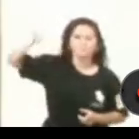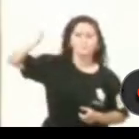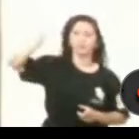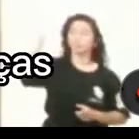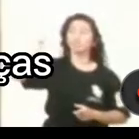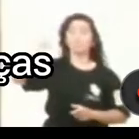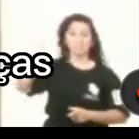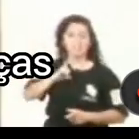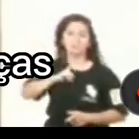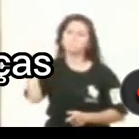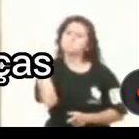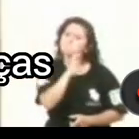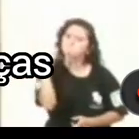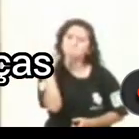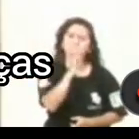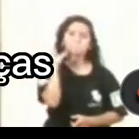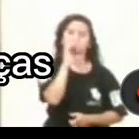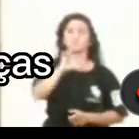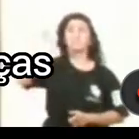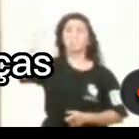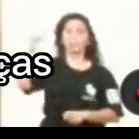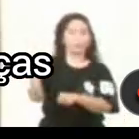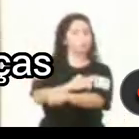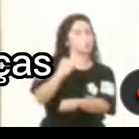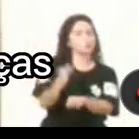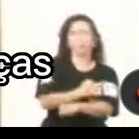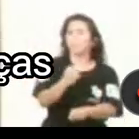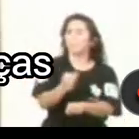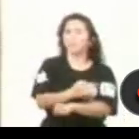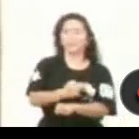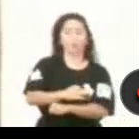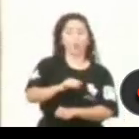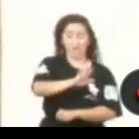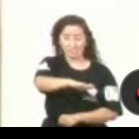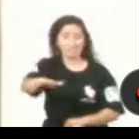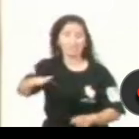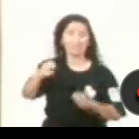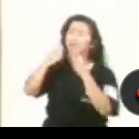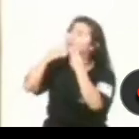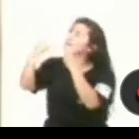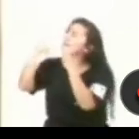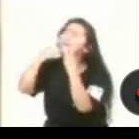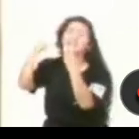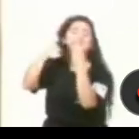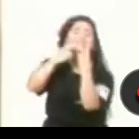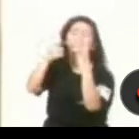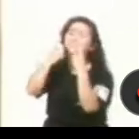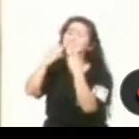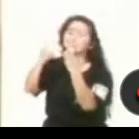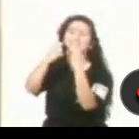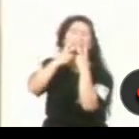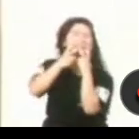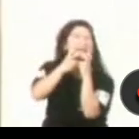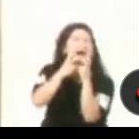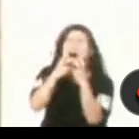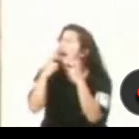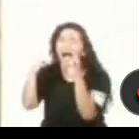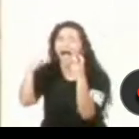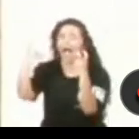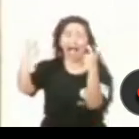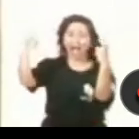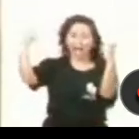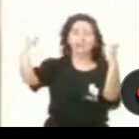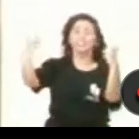pressa. Deus não suportava mais o clamor das crianças. As crianças gritavam.